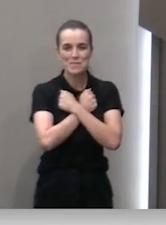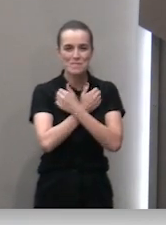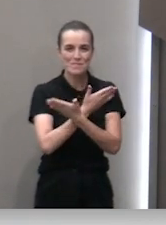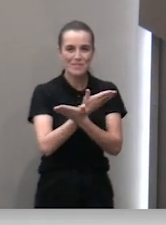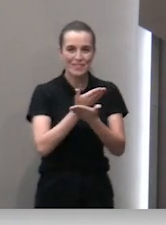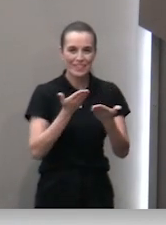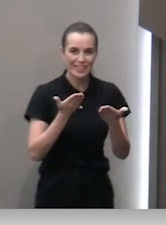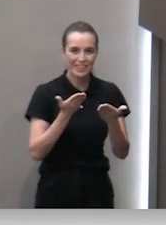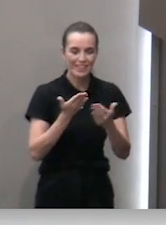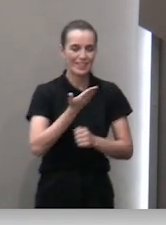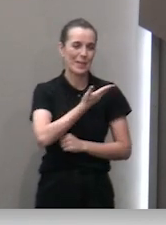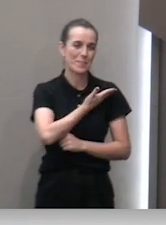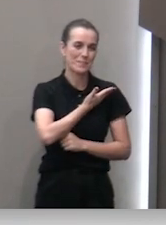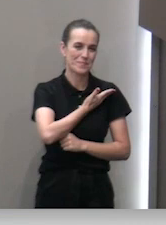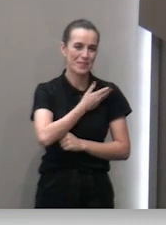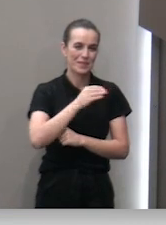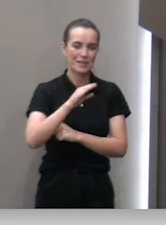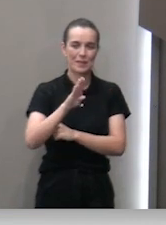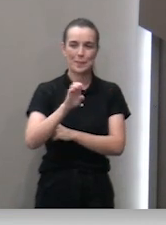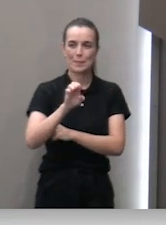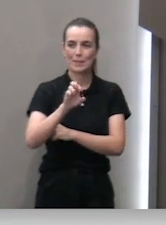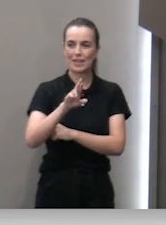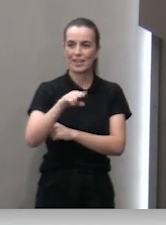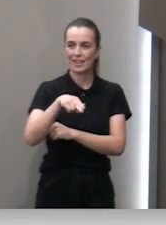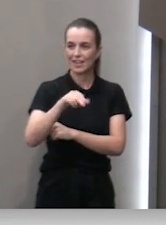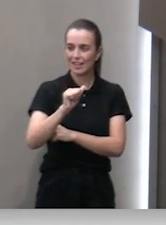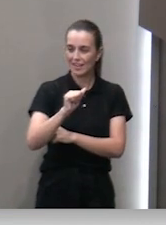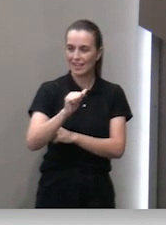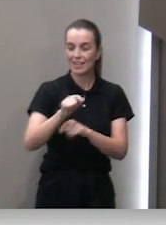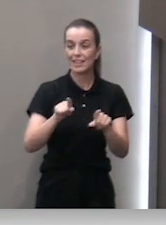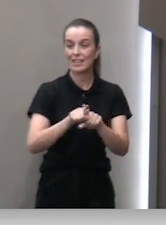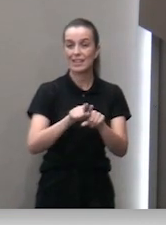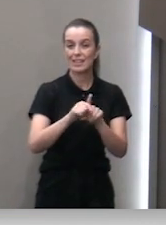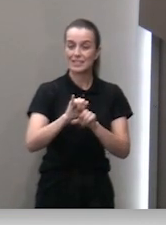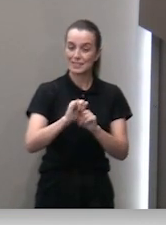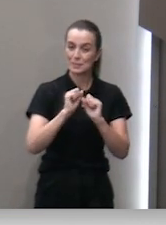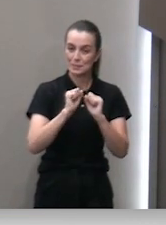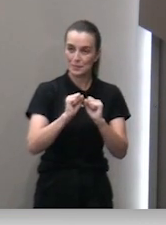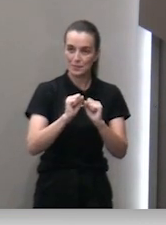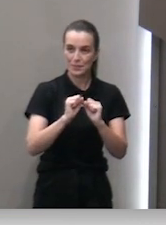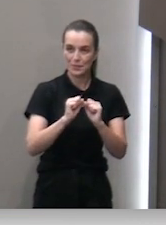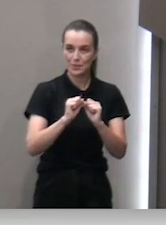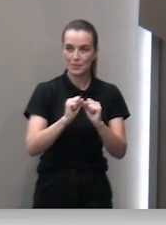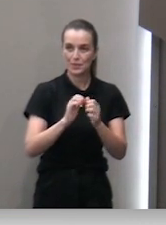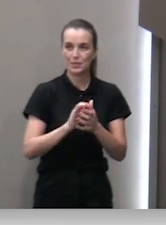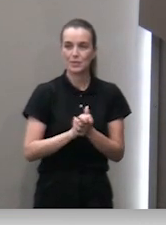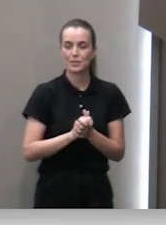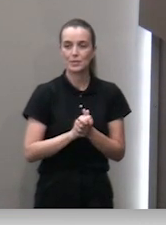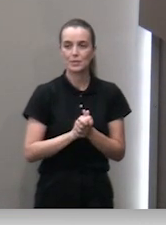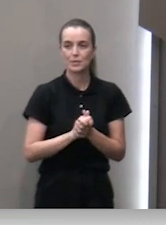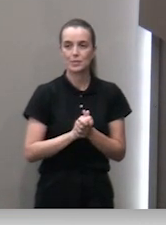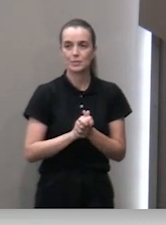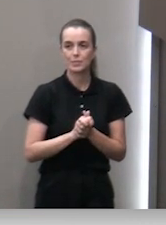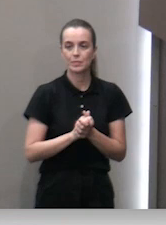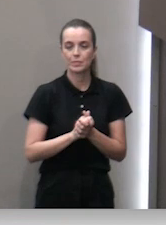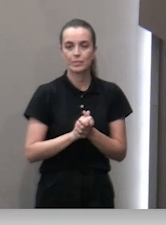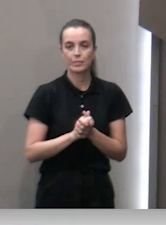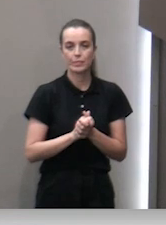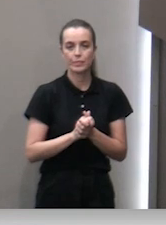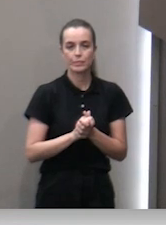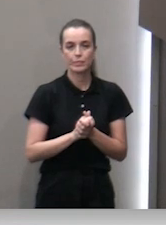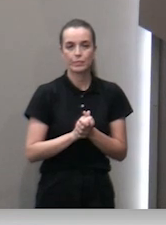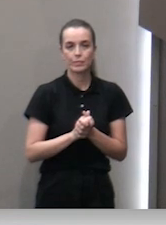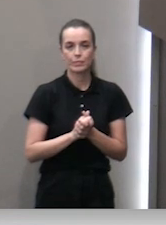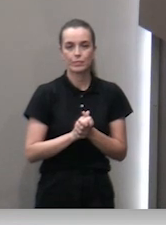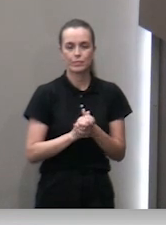amiga Berna. E, se me permito, presidente, a principal, e